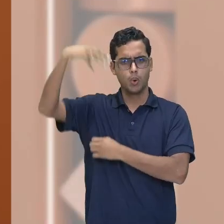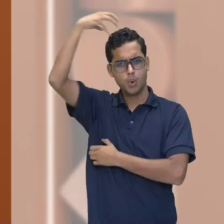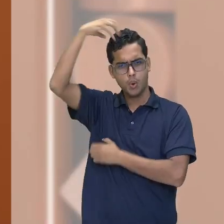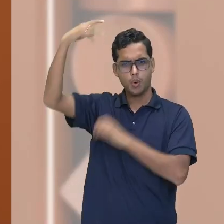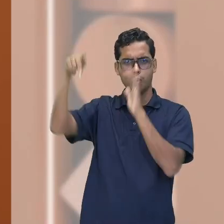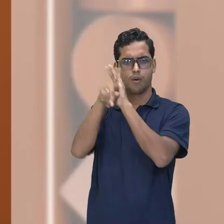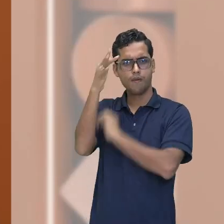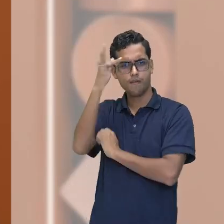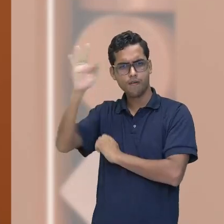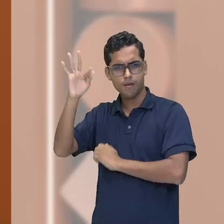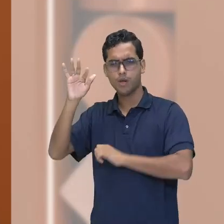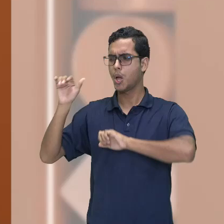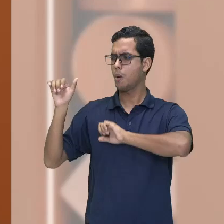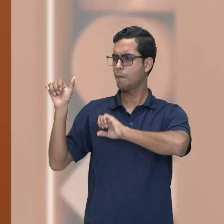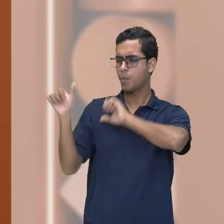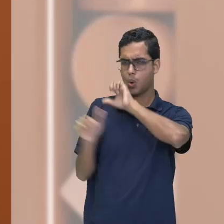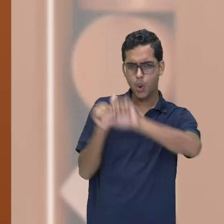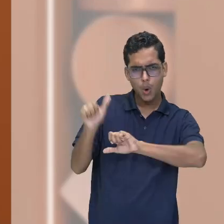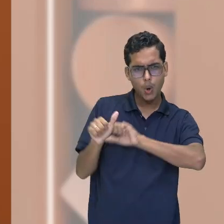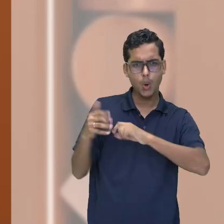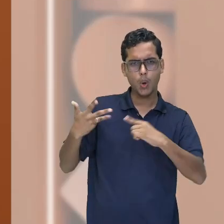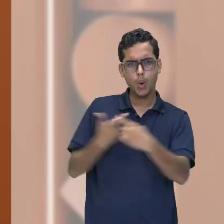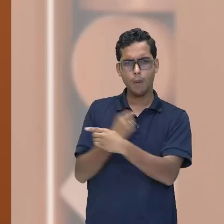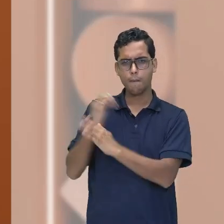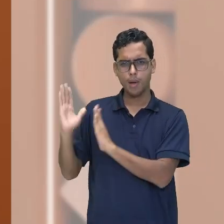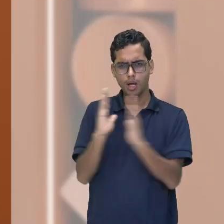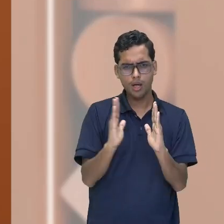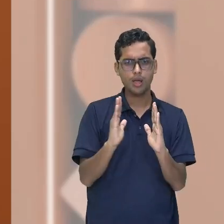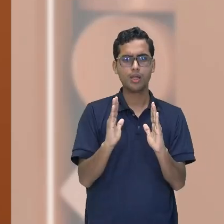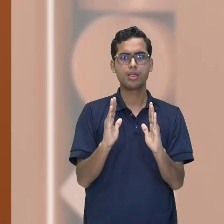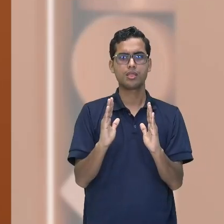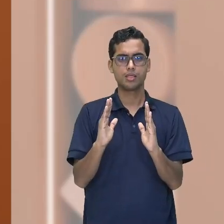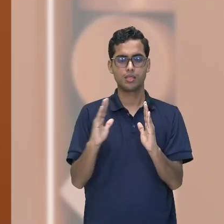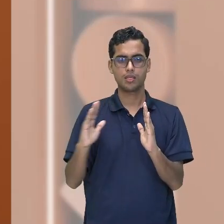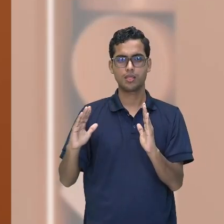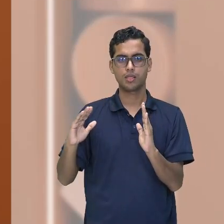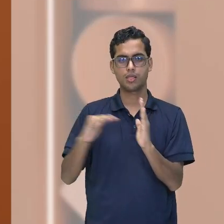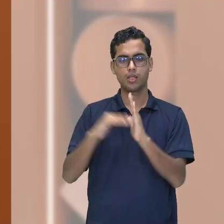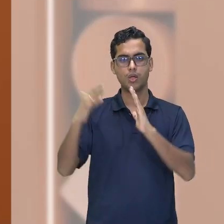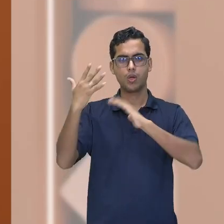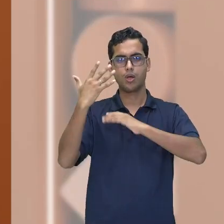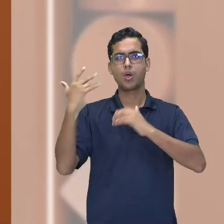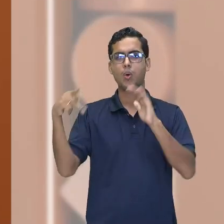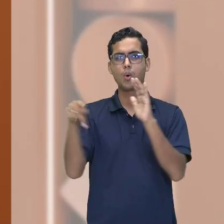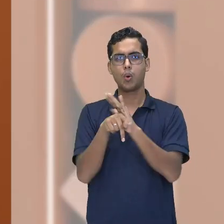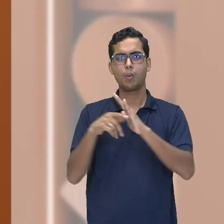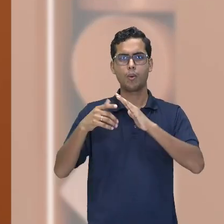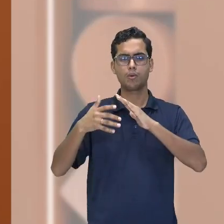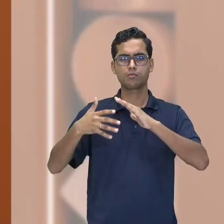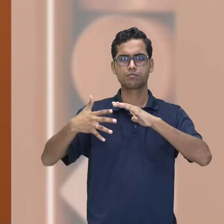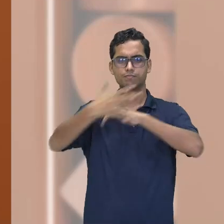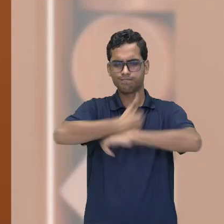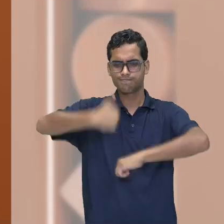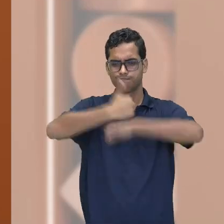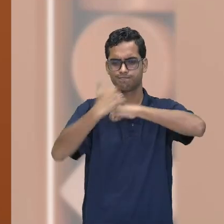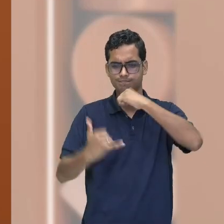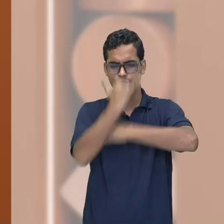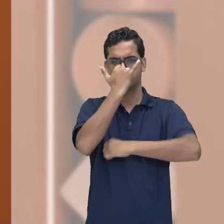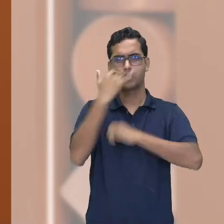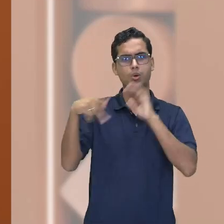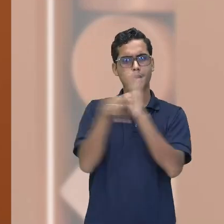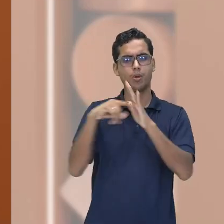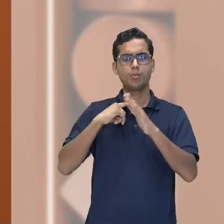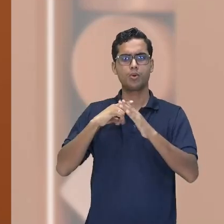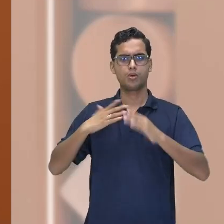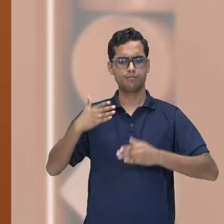por diretório e por outras fases, até se chegar no golpe do 18 Brumário, quando Napoleão Bonaparte assumiu o